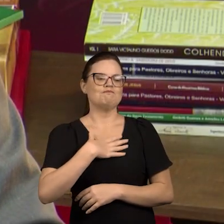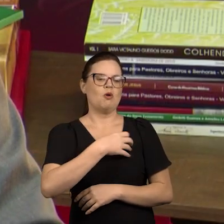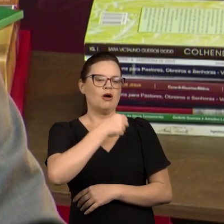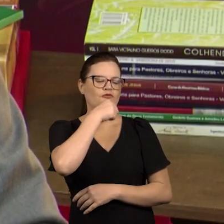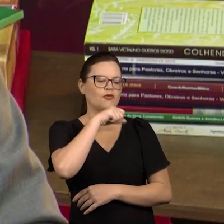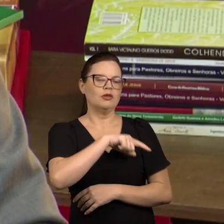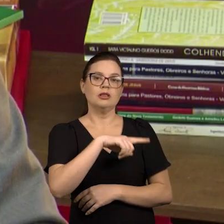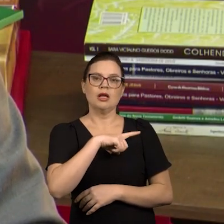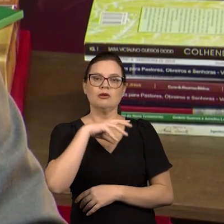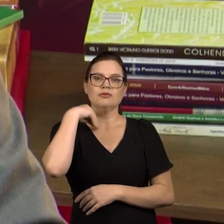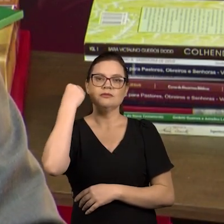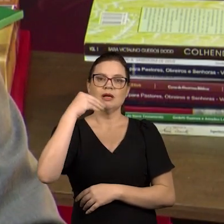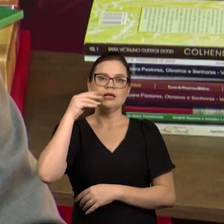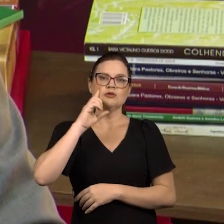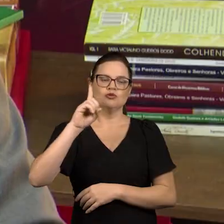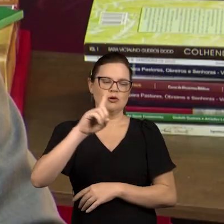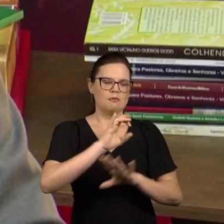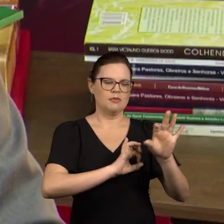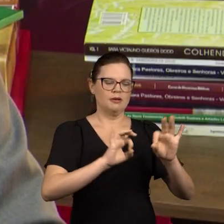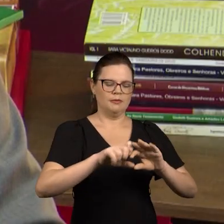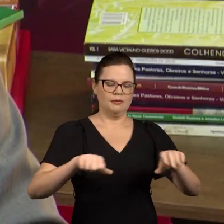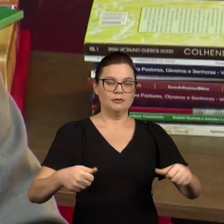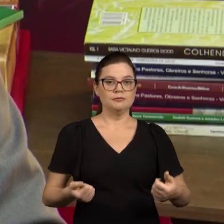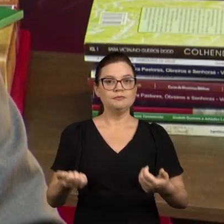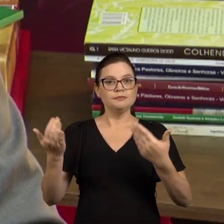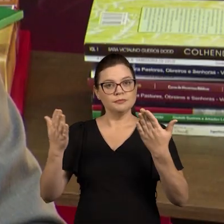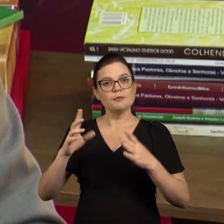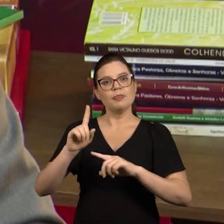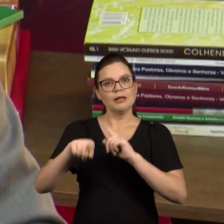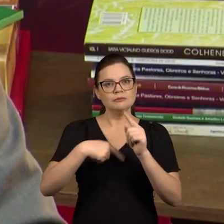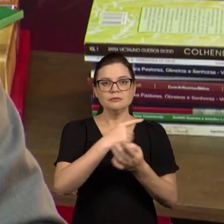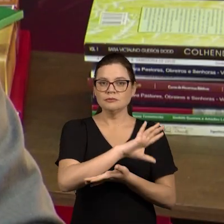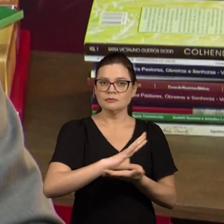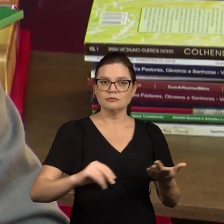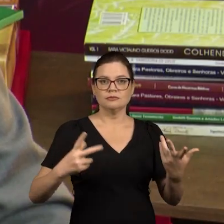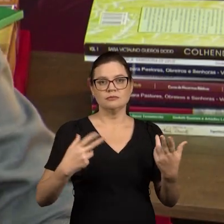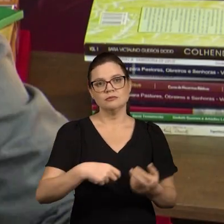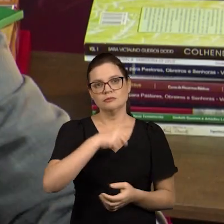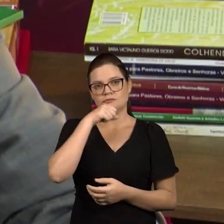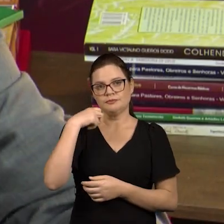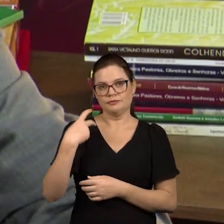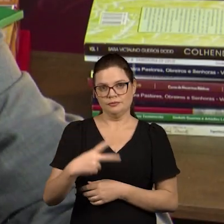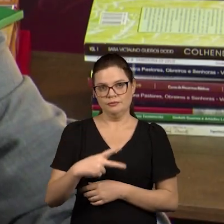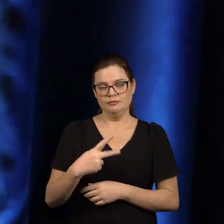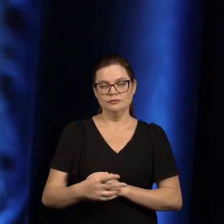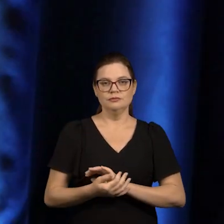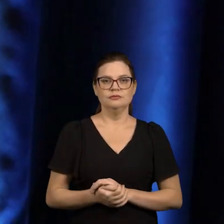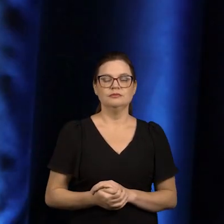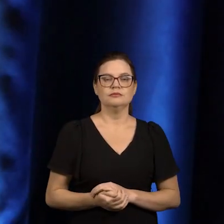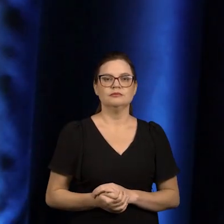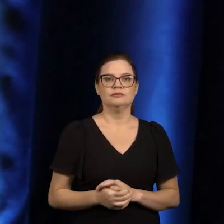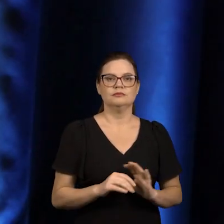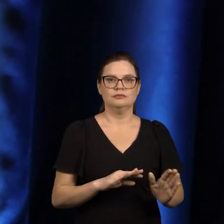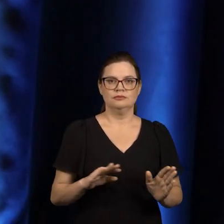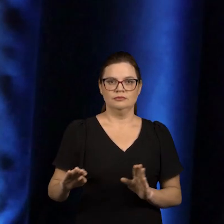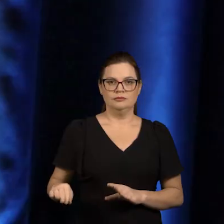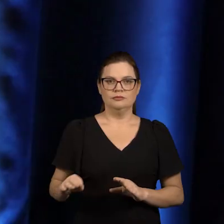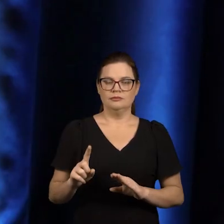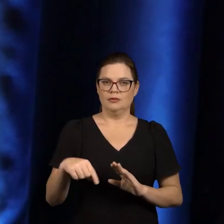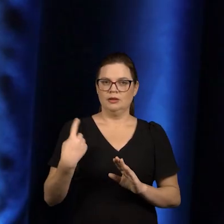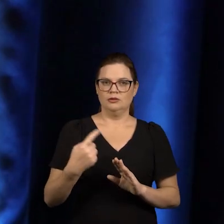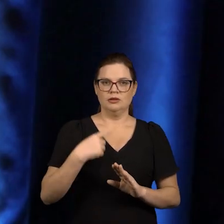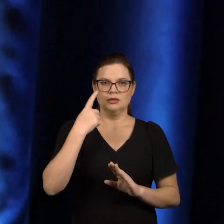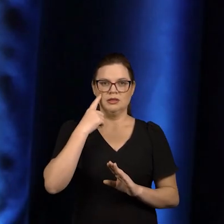com Deus e ele ergueu altares ao Senhor. E isso é importante para nós. Quando nós vemos essa